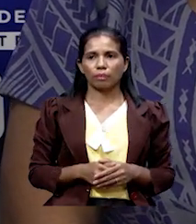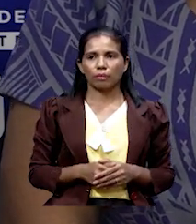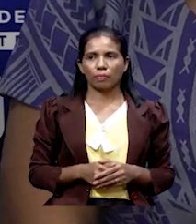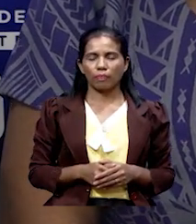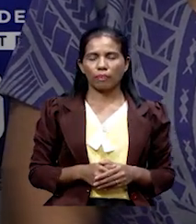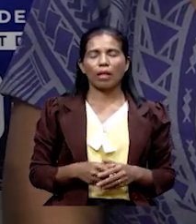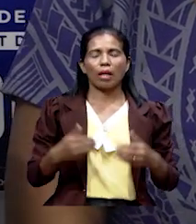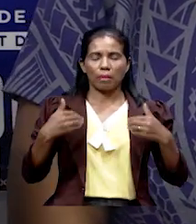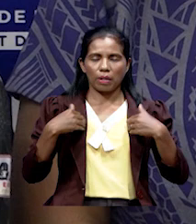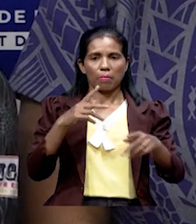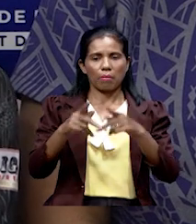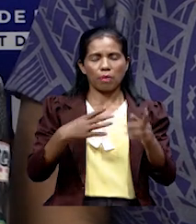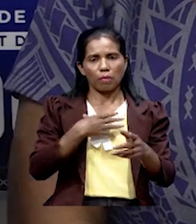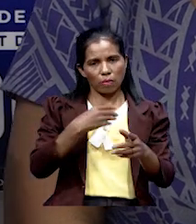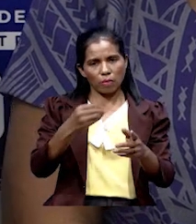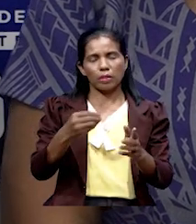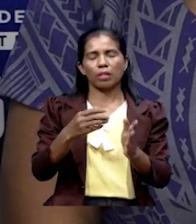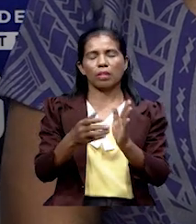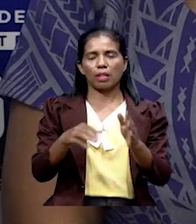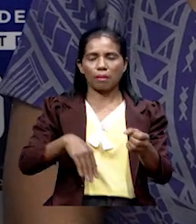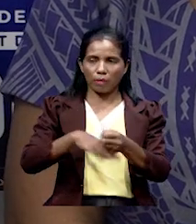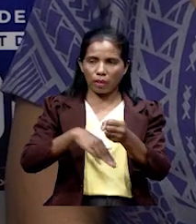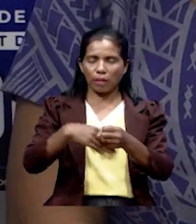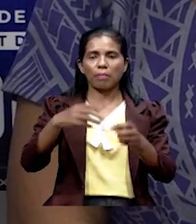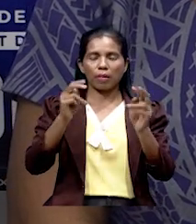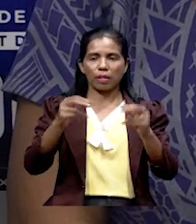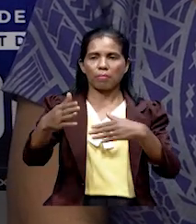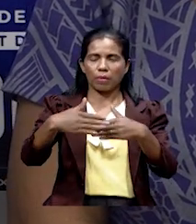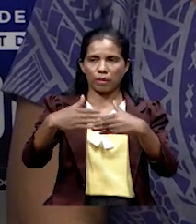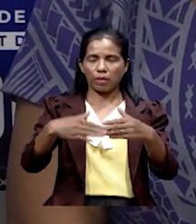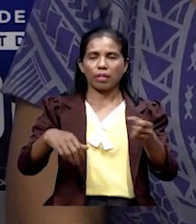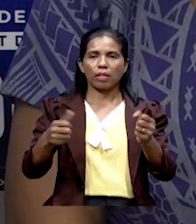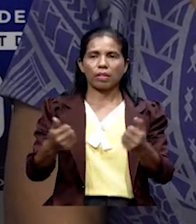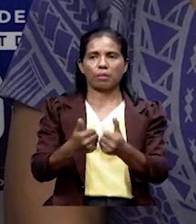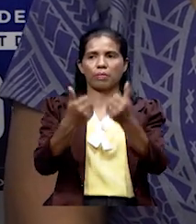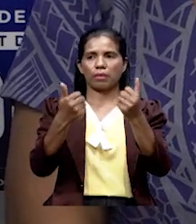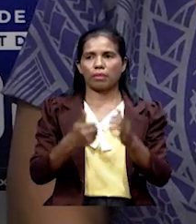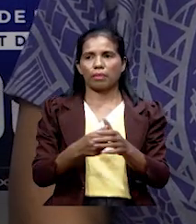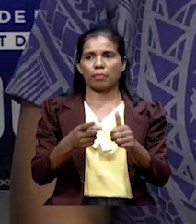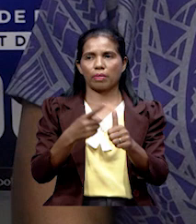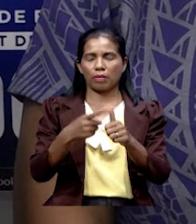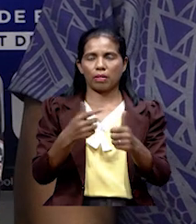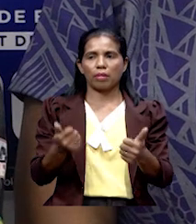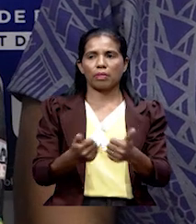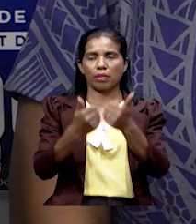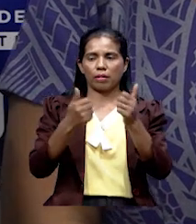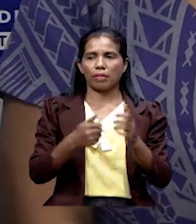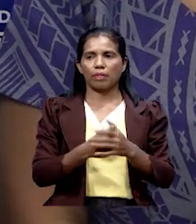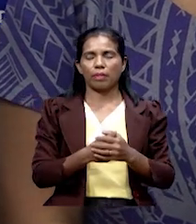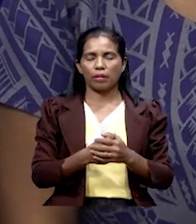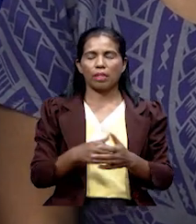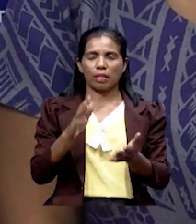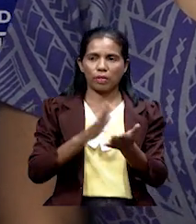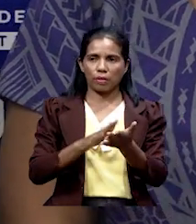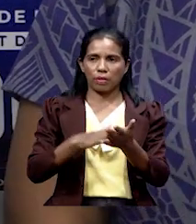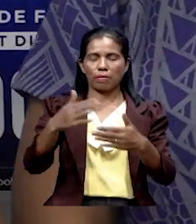hobi ne be ma ke bola ne feto precisa ma pesquisa e parte de esporto nia primeiro parte de esporto e exemplo essa escola